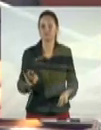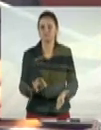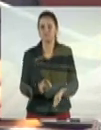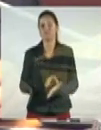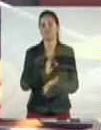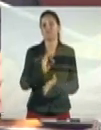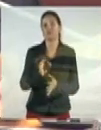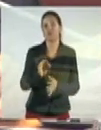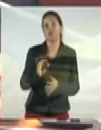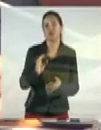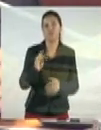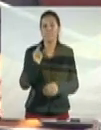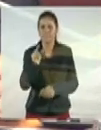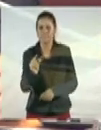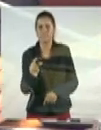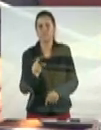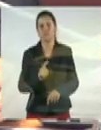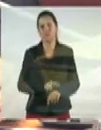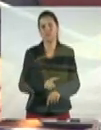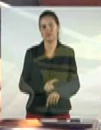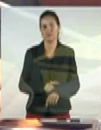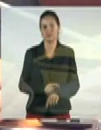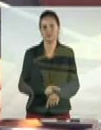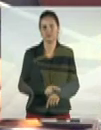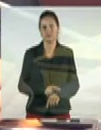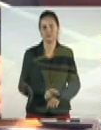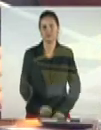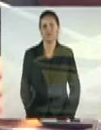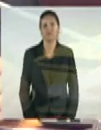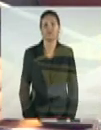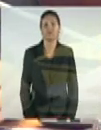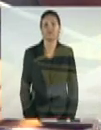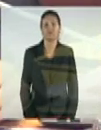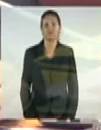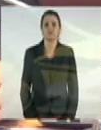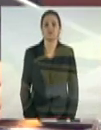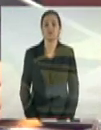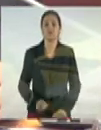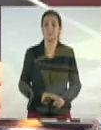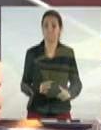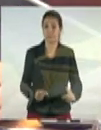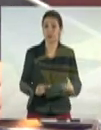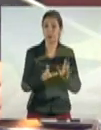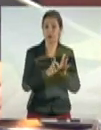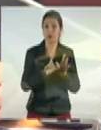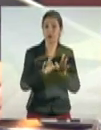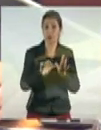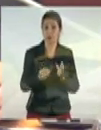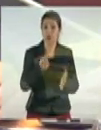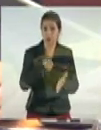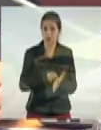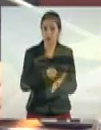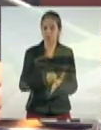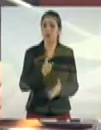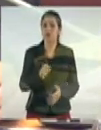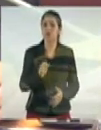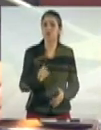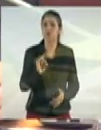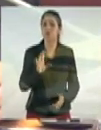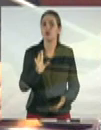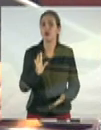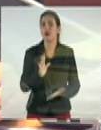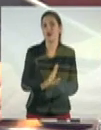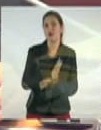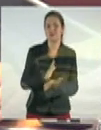temporária mas a contratação temporária a própria lei exige que seja situações excepcionais